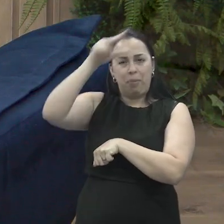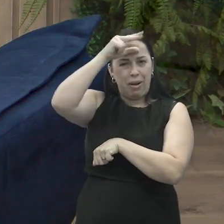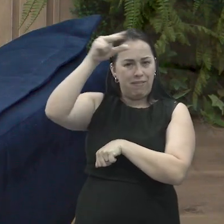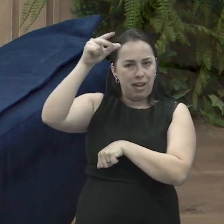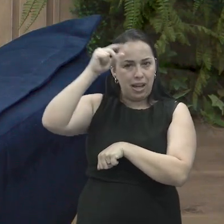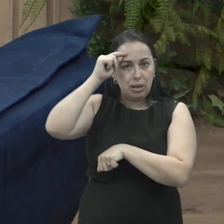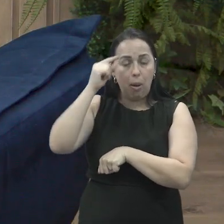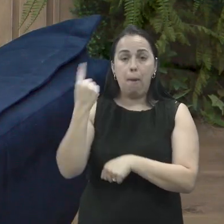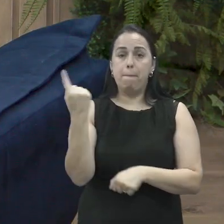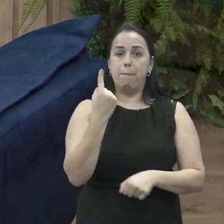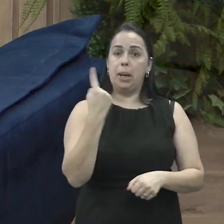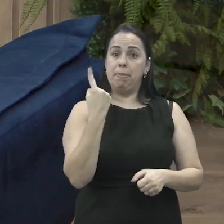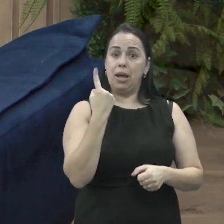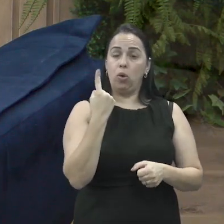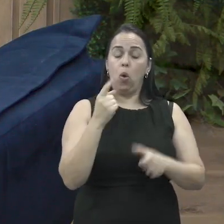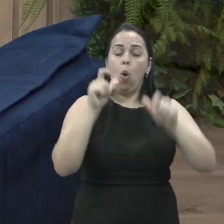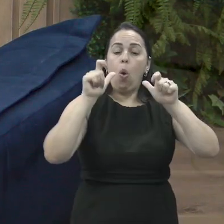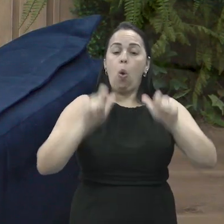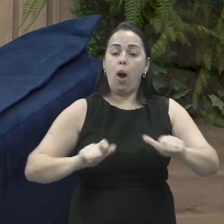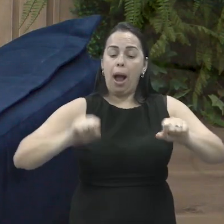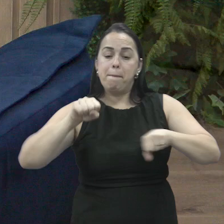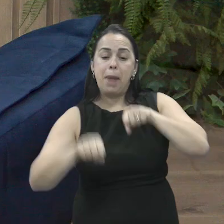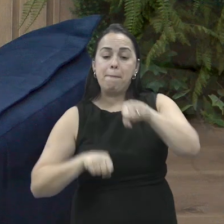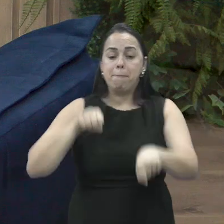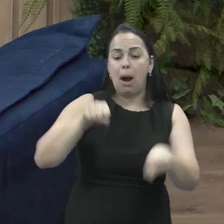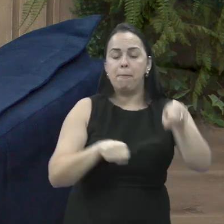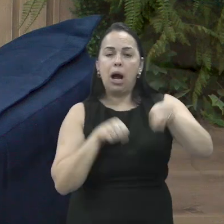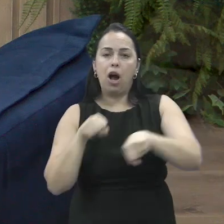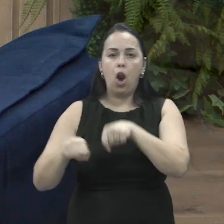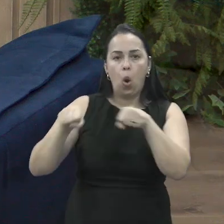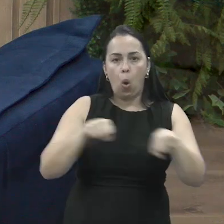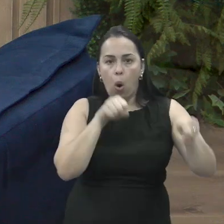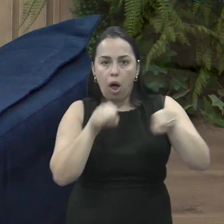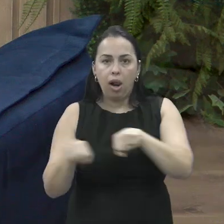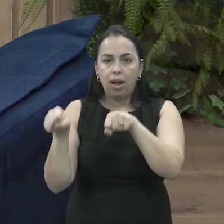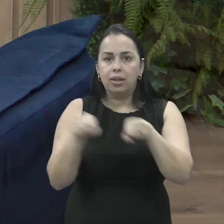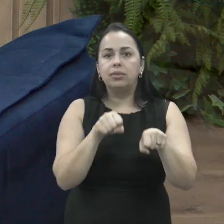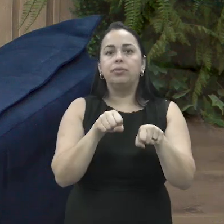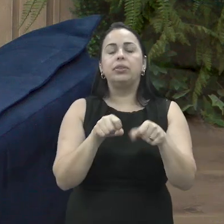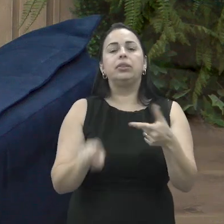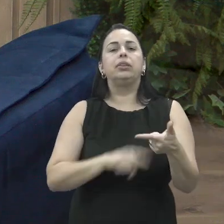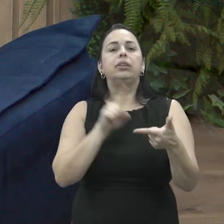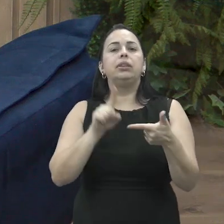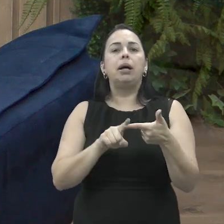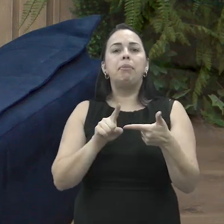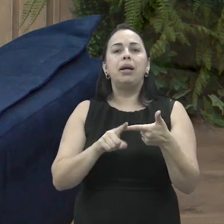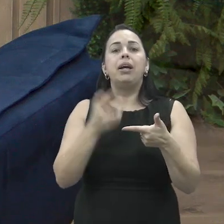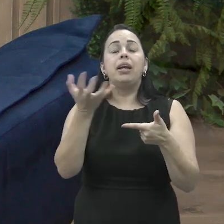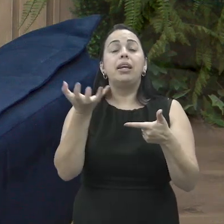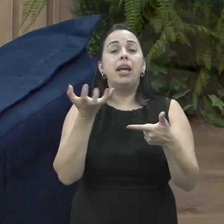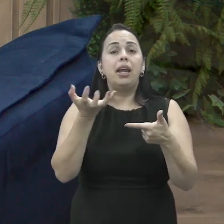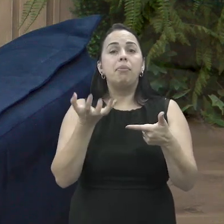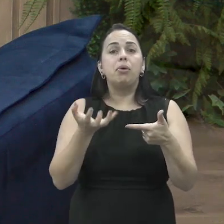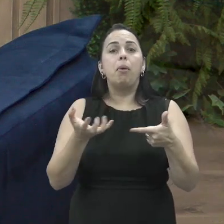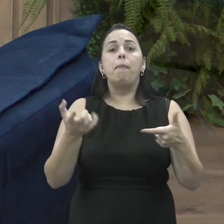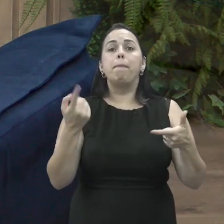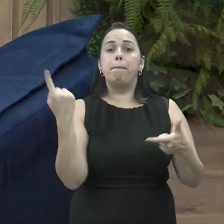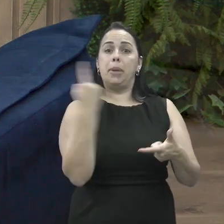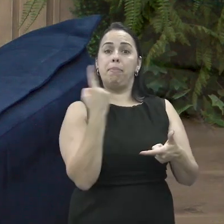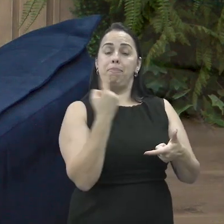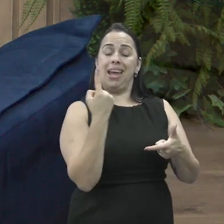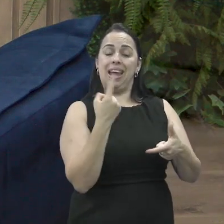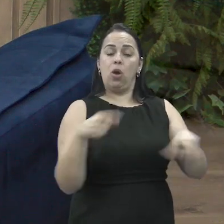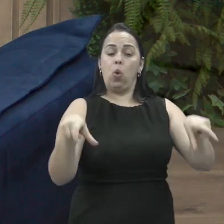o velódromo, o primeiro velódromo da nossa cidade, né, que também estamos trabalhando bastante. Estamos olhando para colocar o